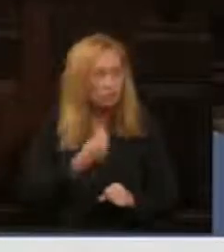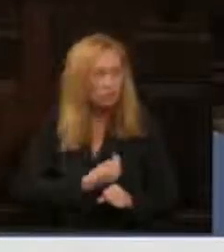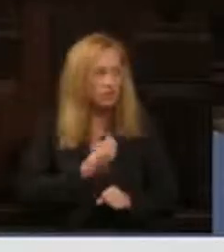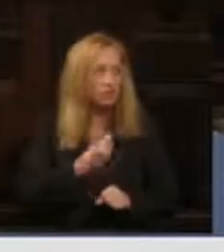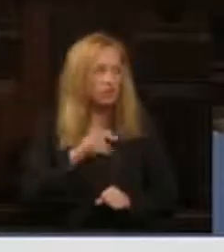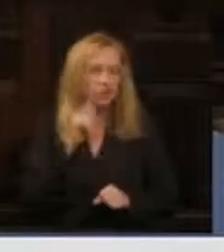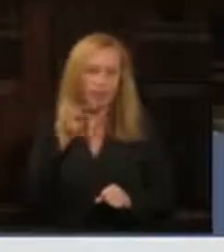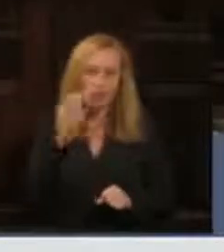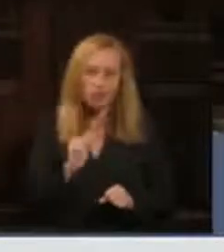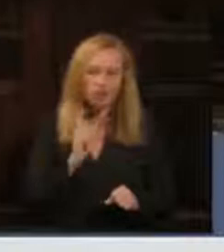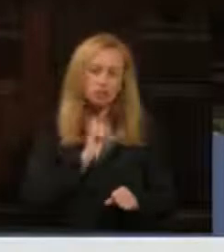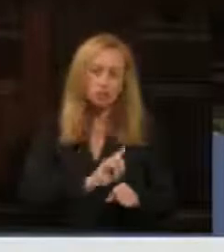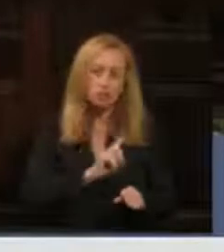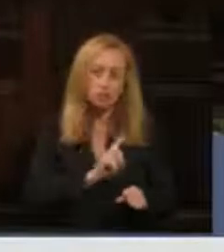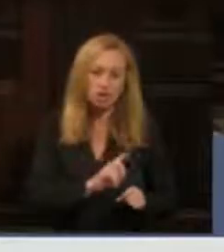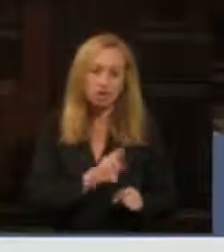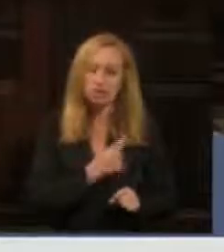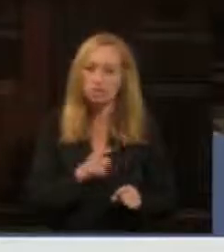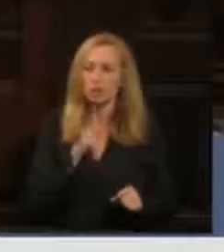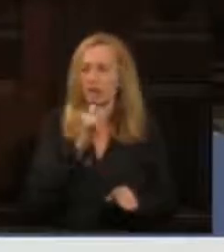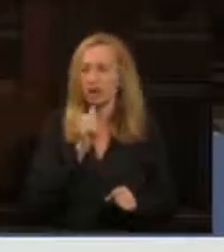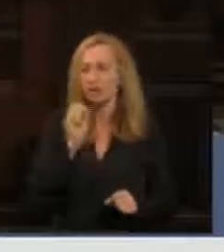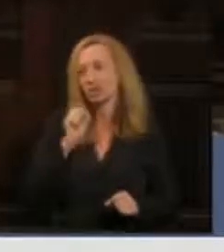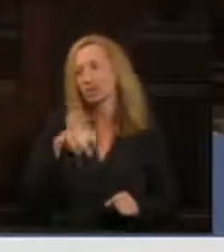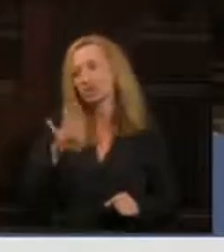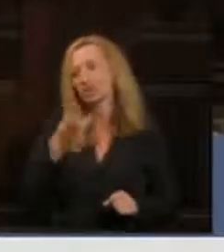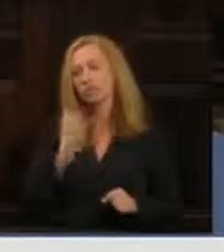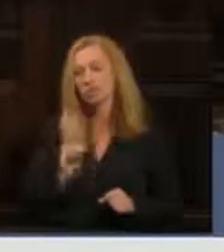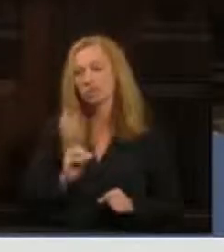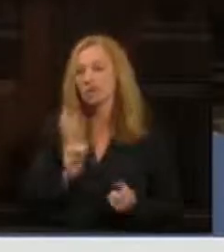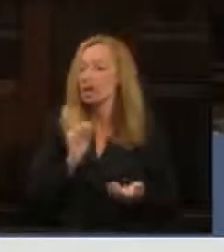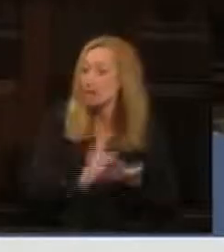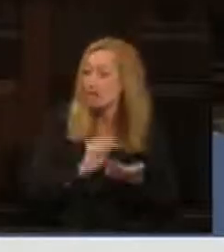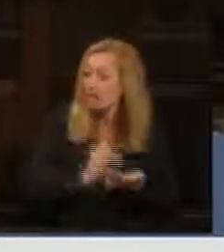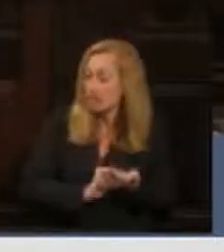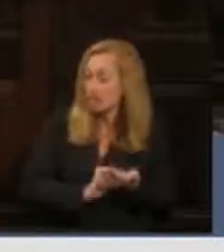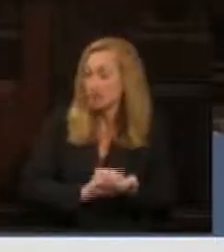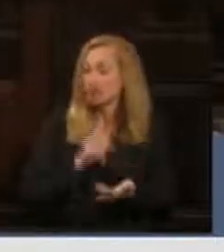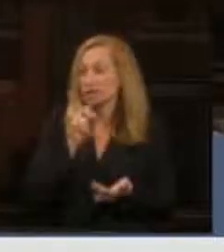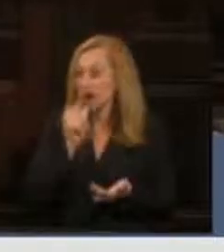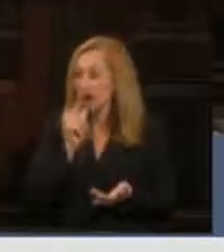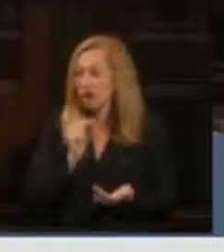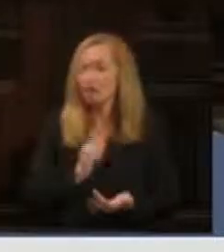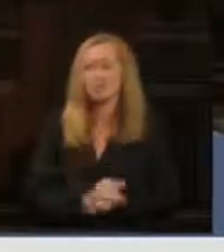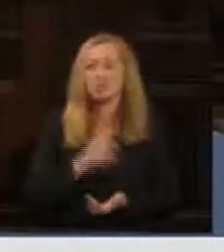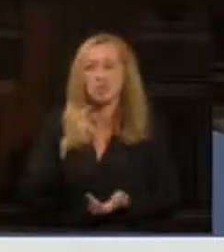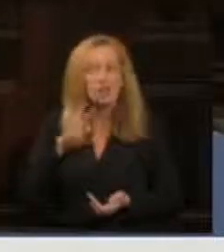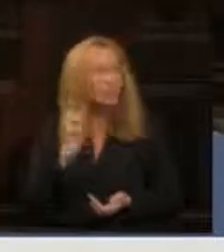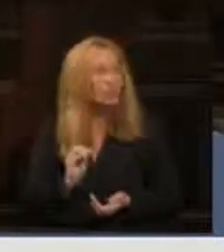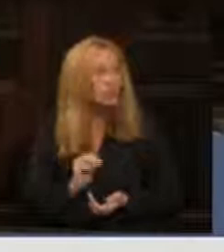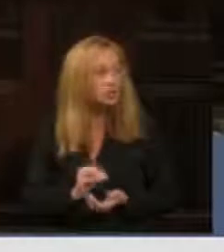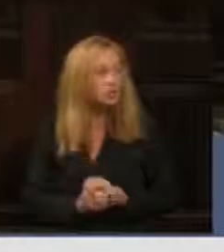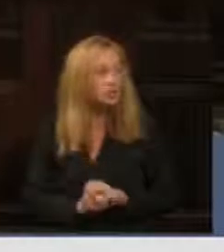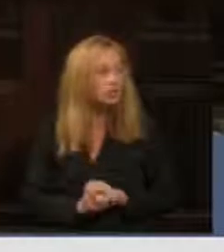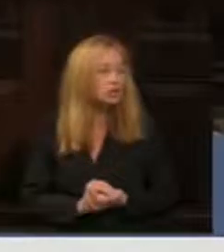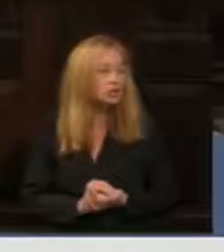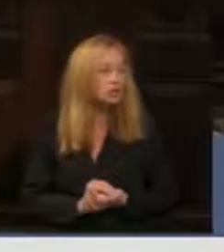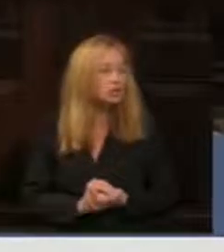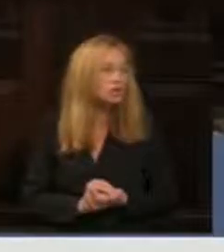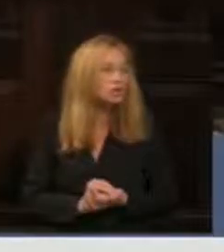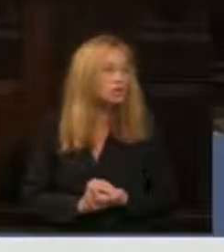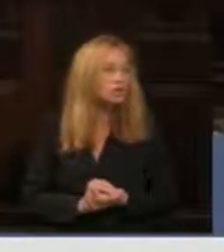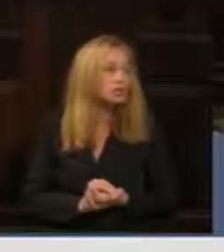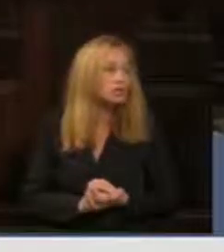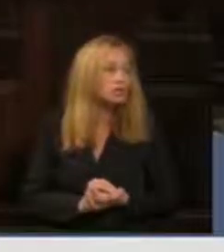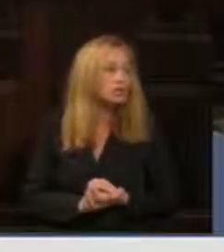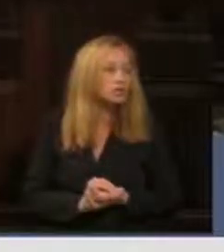à água e saneamento. E a falta de acesso à água tratada contribui para a proliferação de